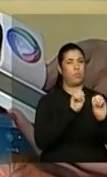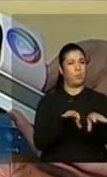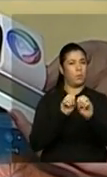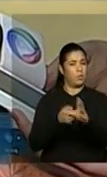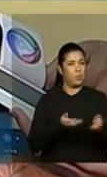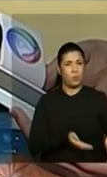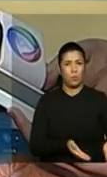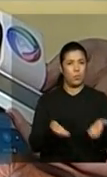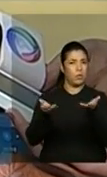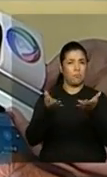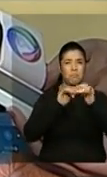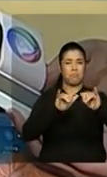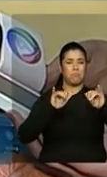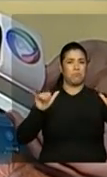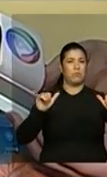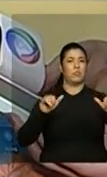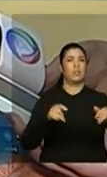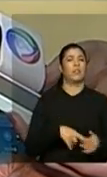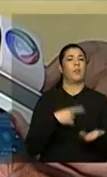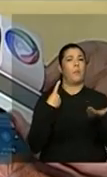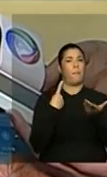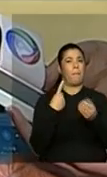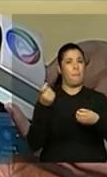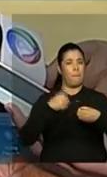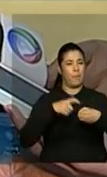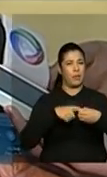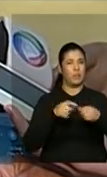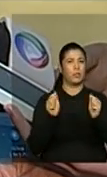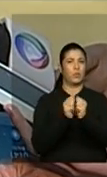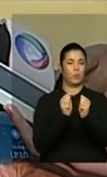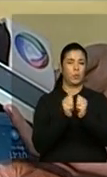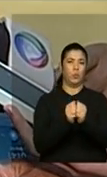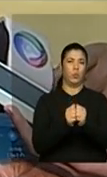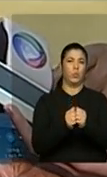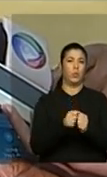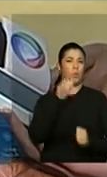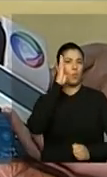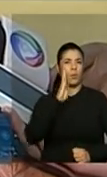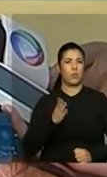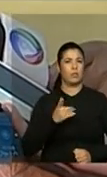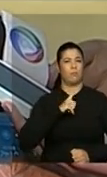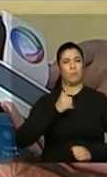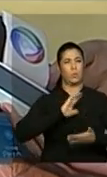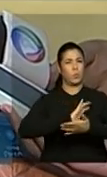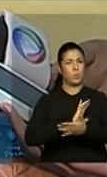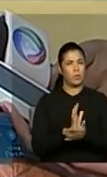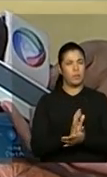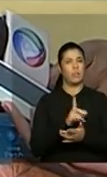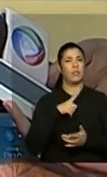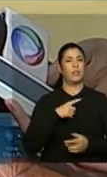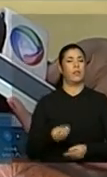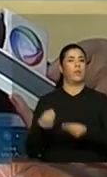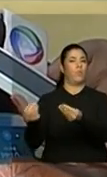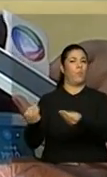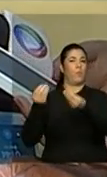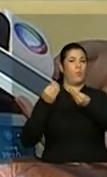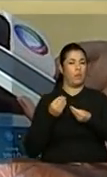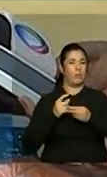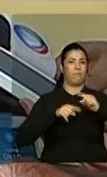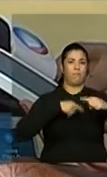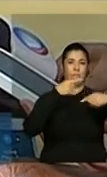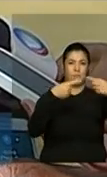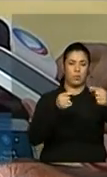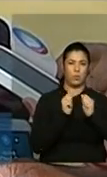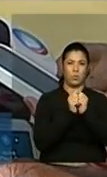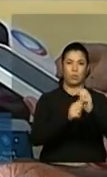essa parceria que se construiu com a Rede Brasil Sem Miséria, que continua. Eu acho que é o grande legado que nós construímos nessa ação conjunta